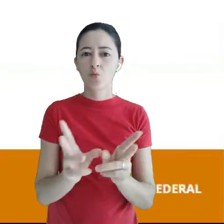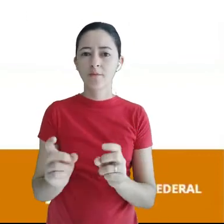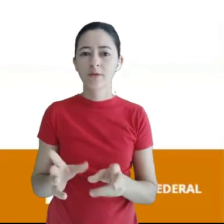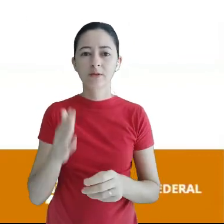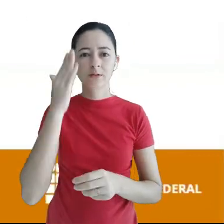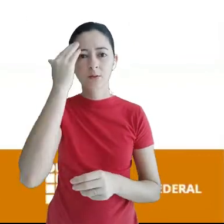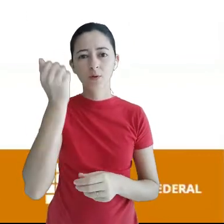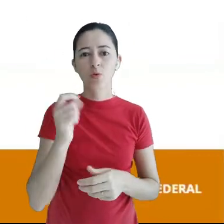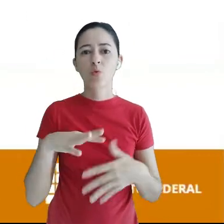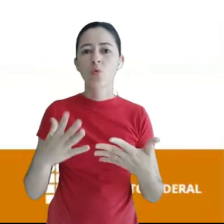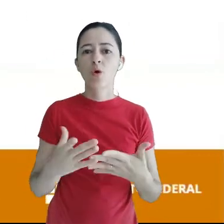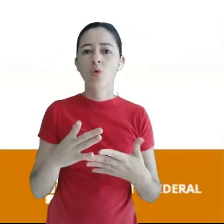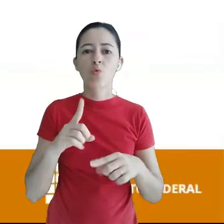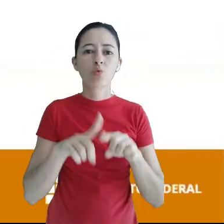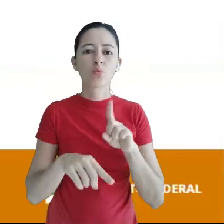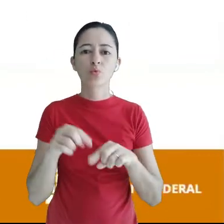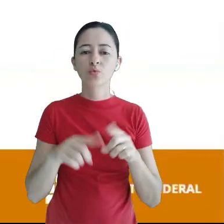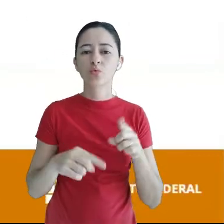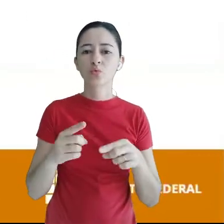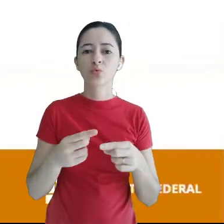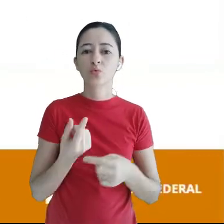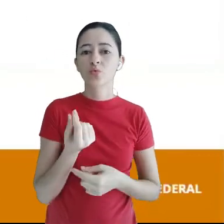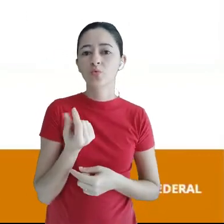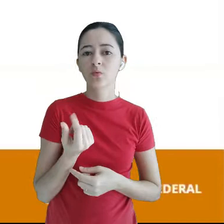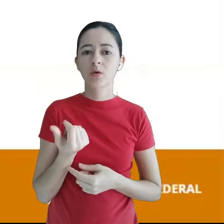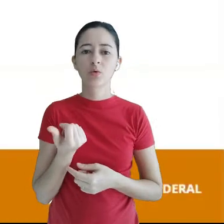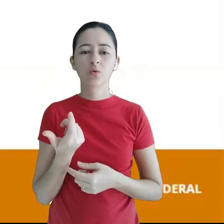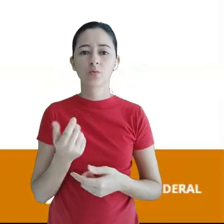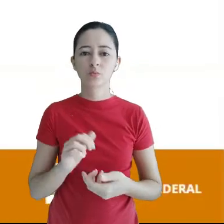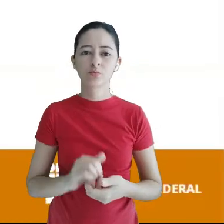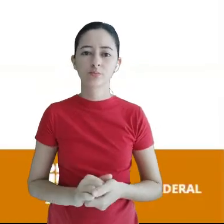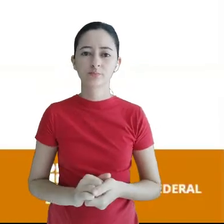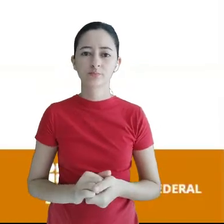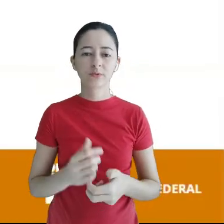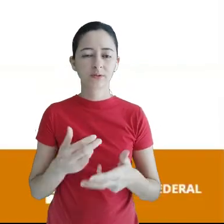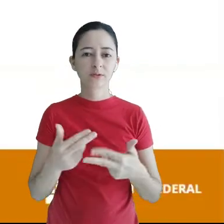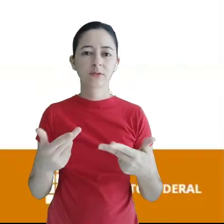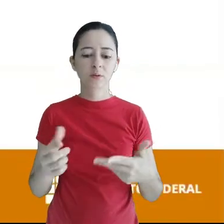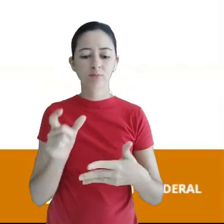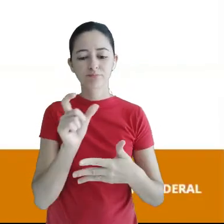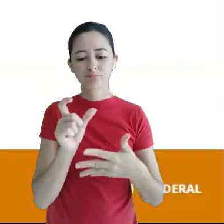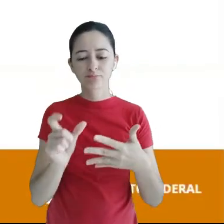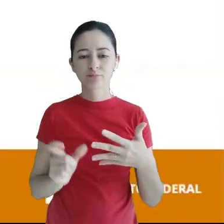venda vai saber quais são os produtos vendidos, o valor, a data, o cliente, vendedor, etc. Bom,